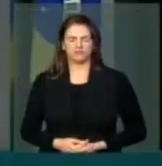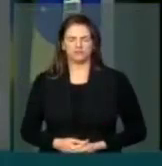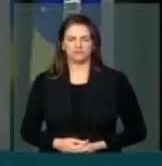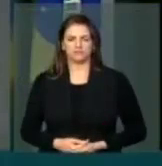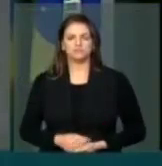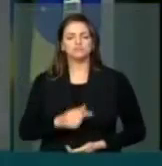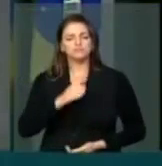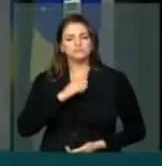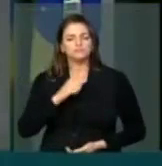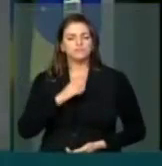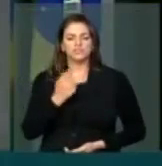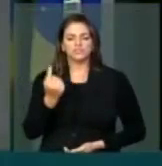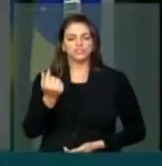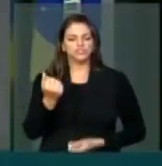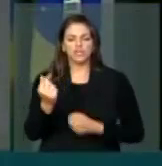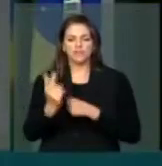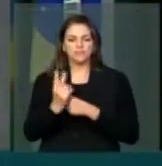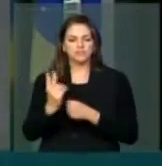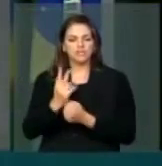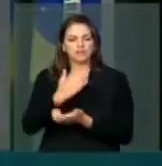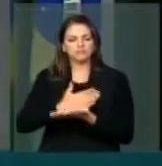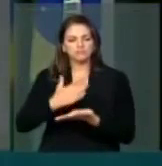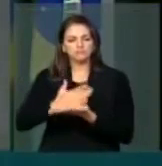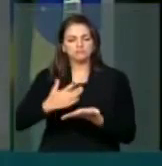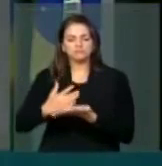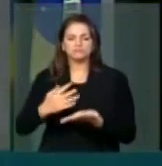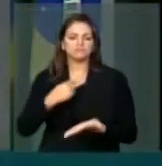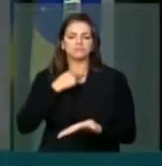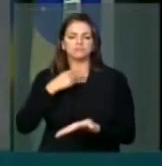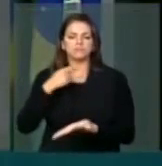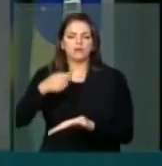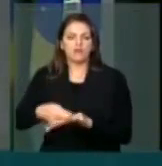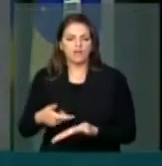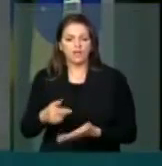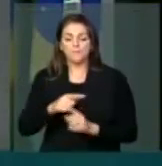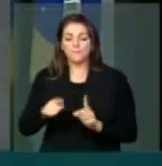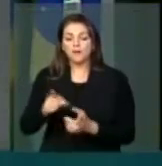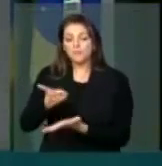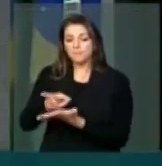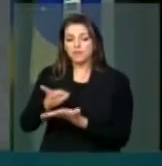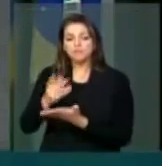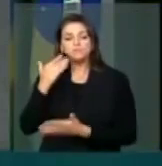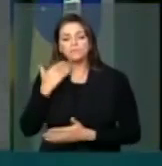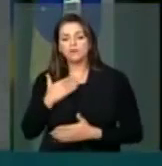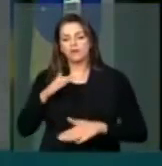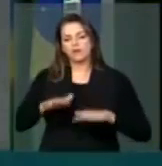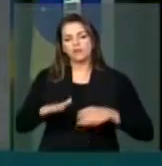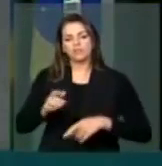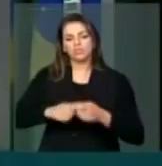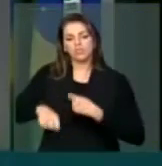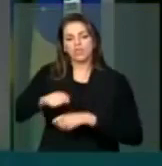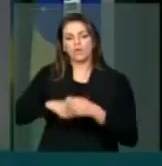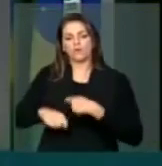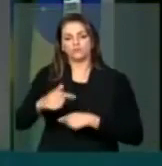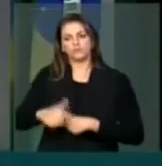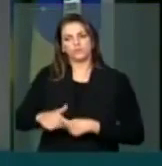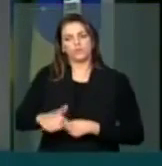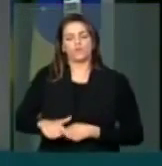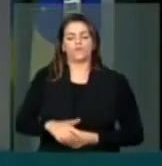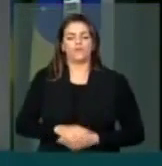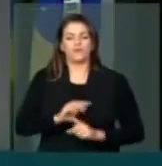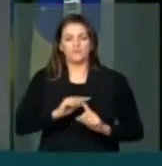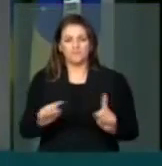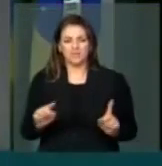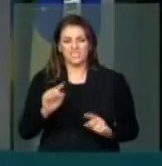agentes financeiros, ainda dentro dos bancos, poderão se socorrer. Agora, grande parte do problema serão aqueles que